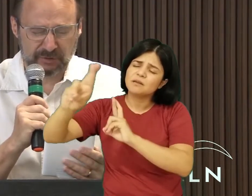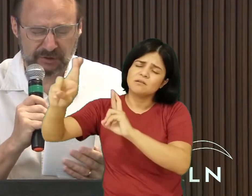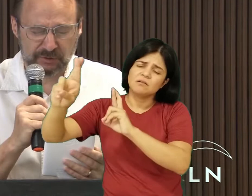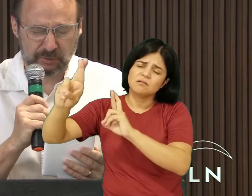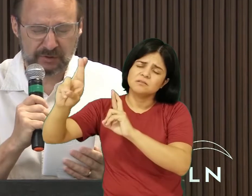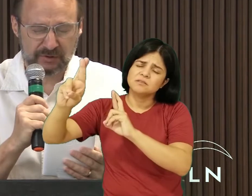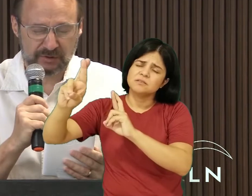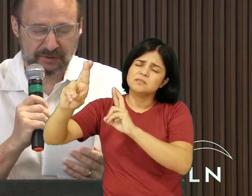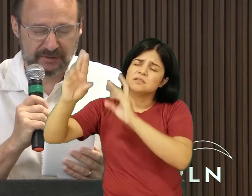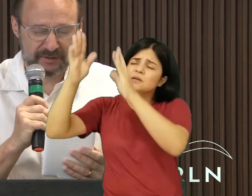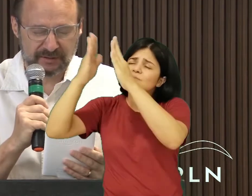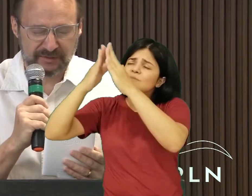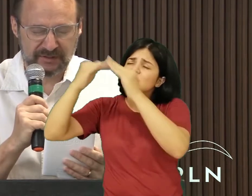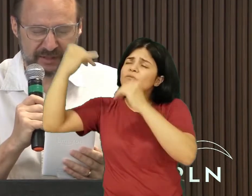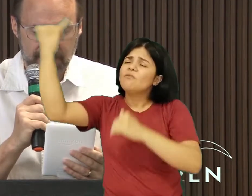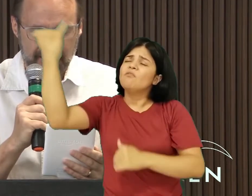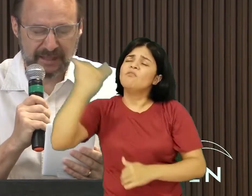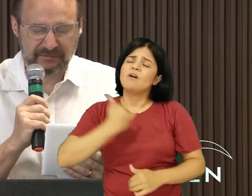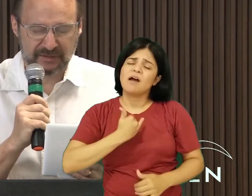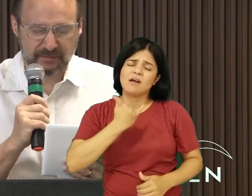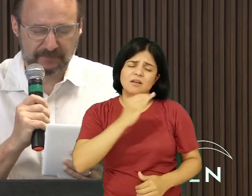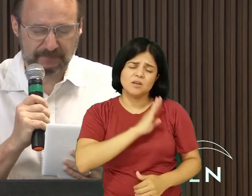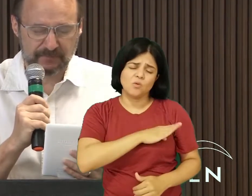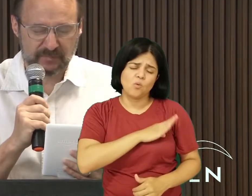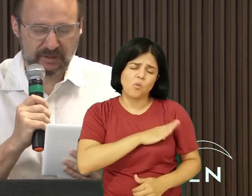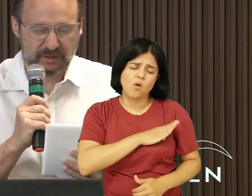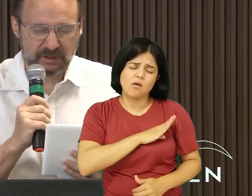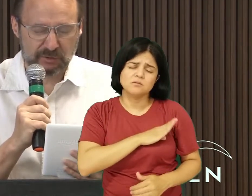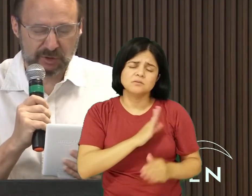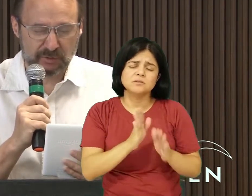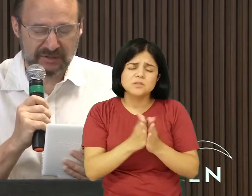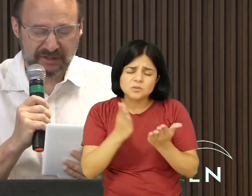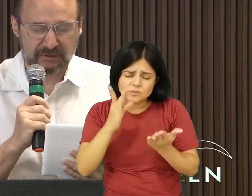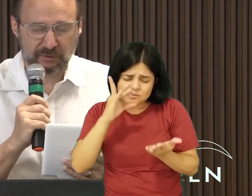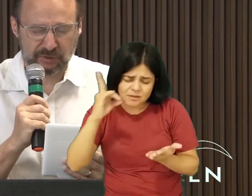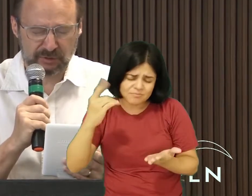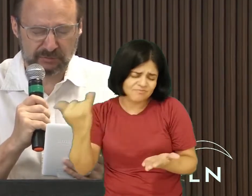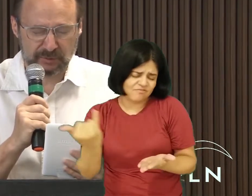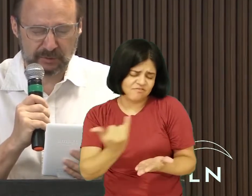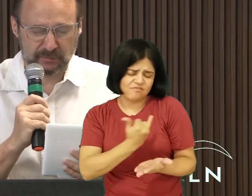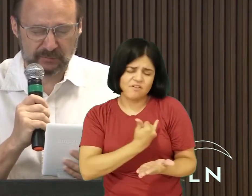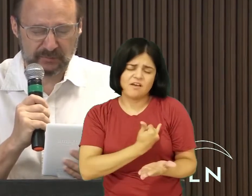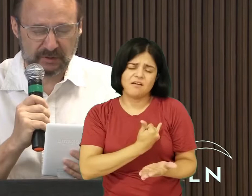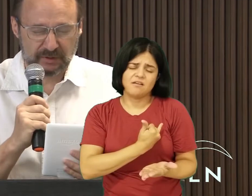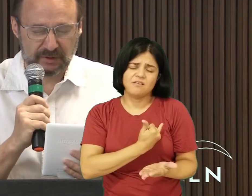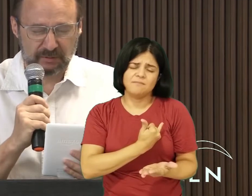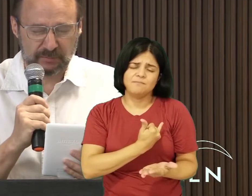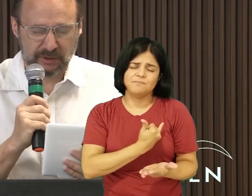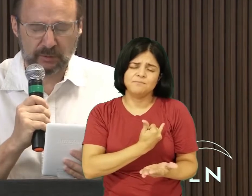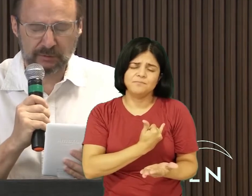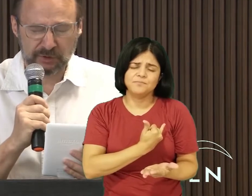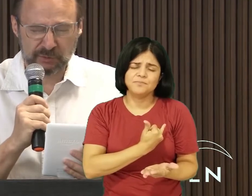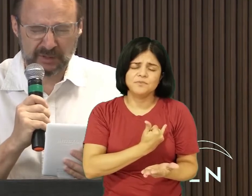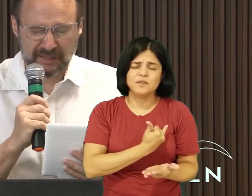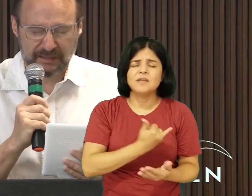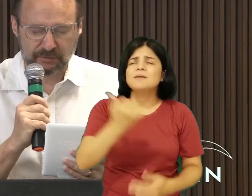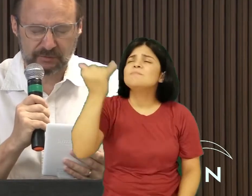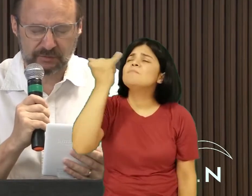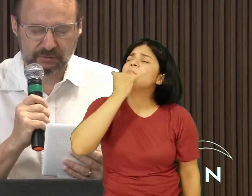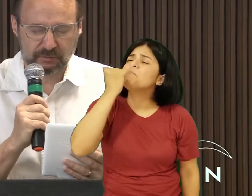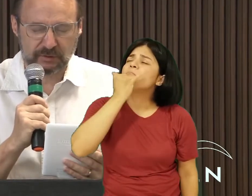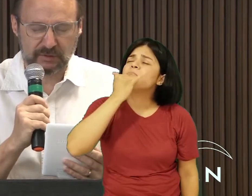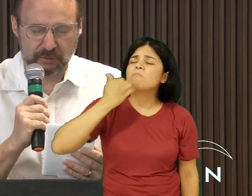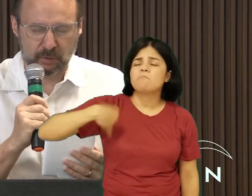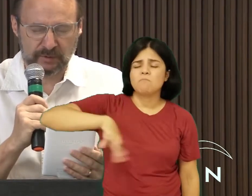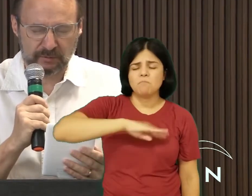nossos corações através da palavra, que o Senhor aceite o nosso louvor e perdoe nossos